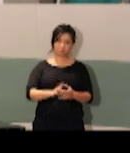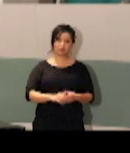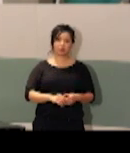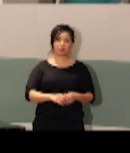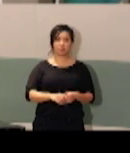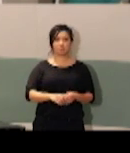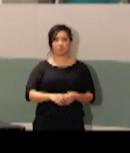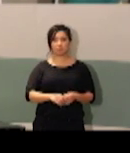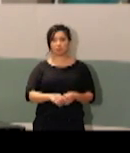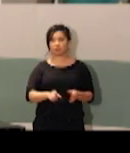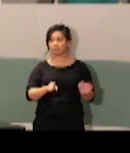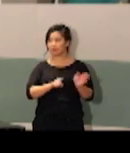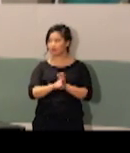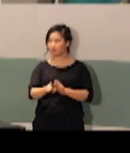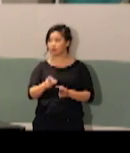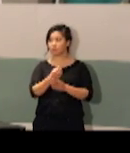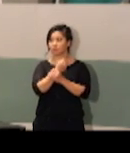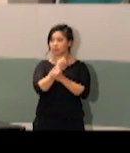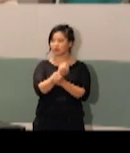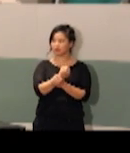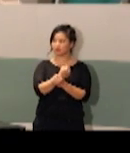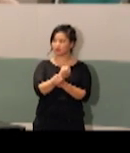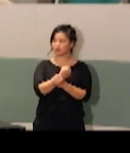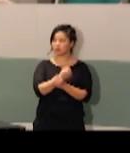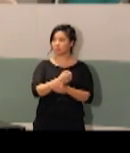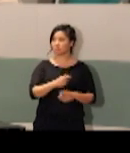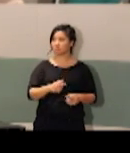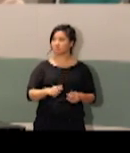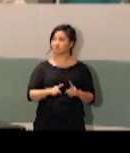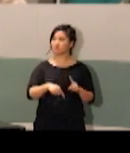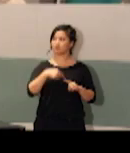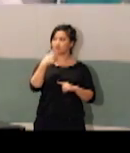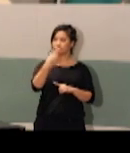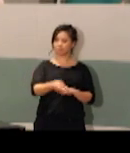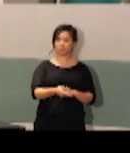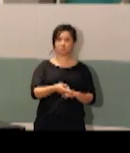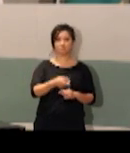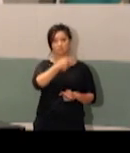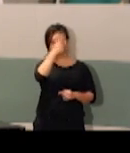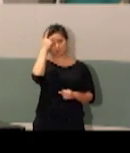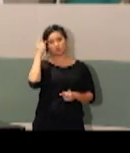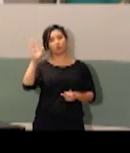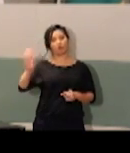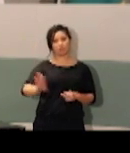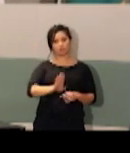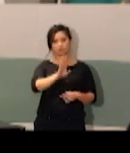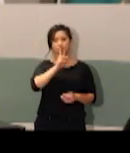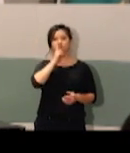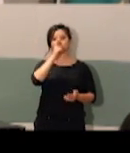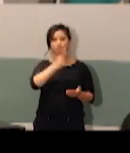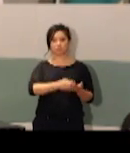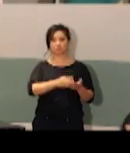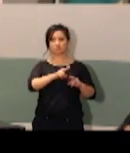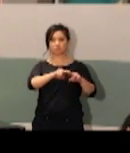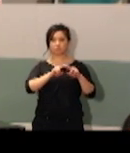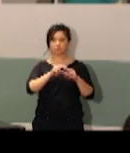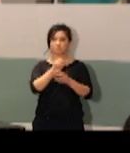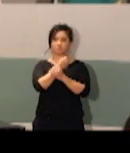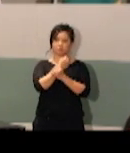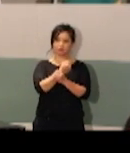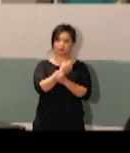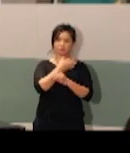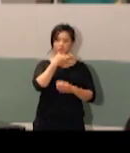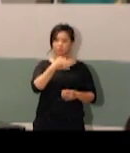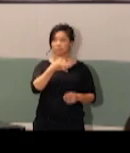pergunta é de segurança. Por favor, o próximo candidato que vai responder sobre segurança ou no